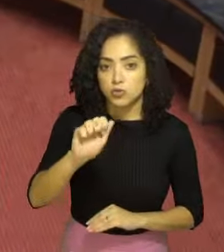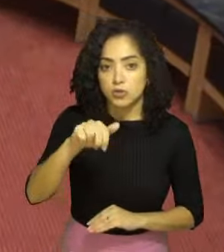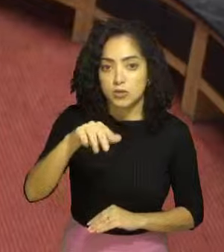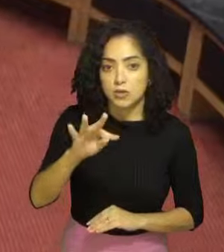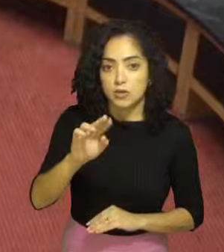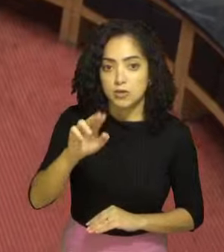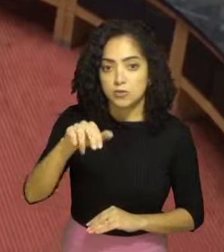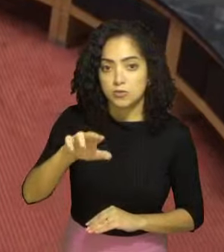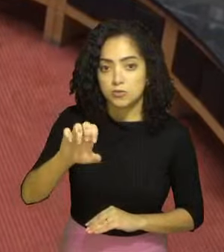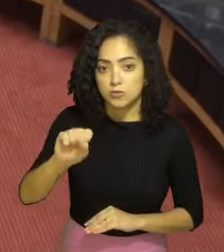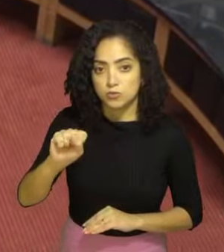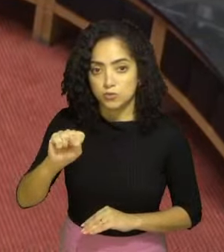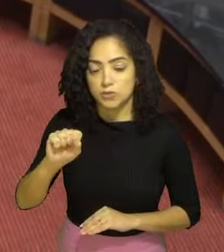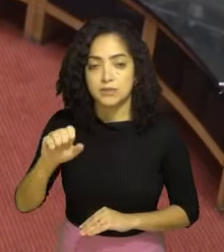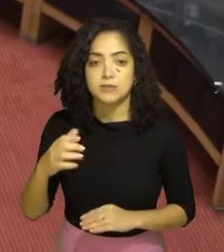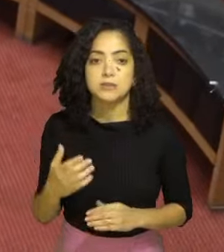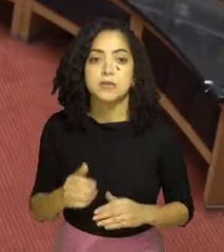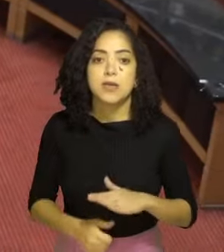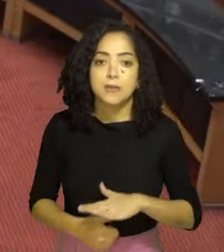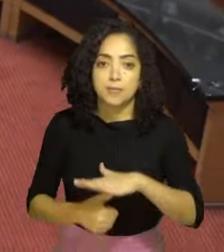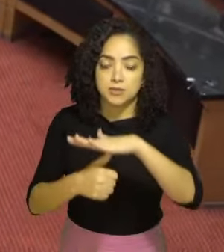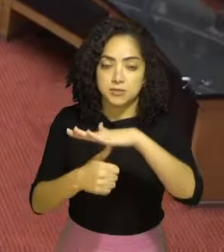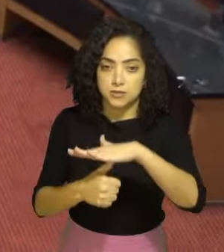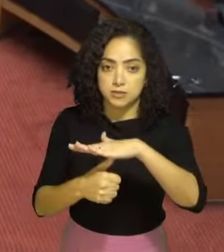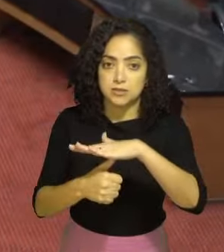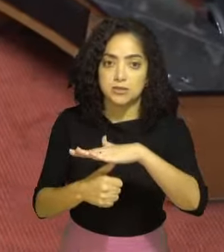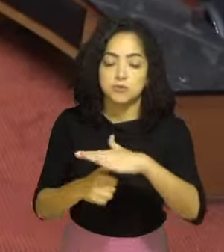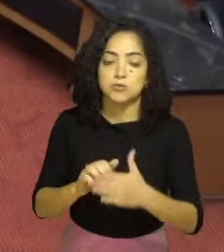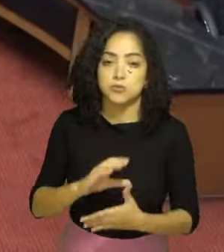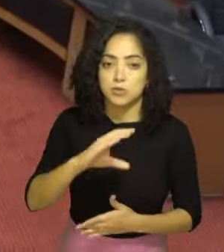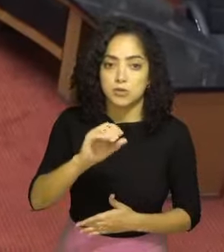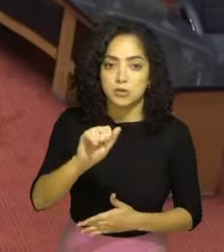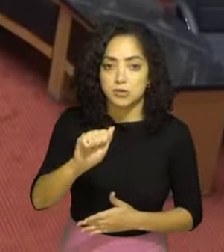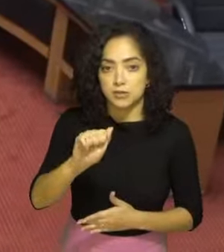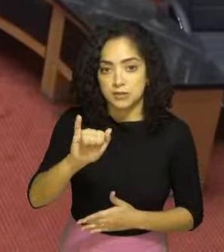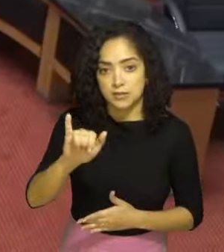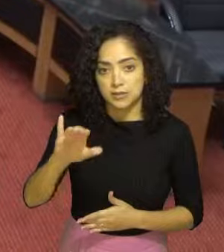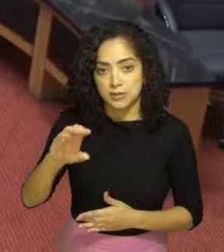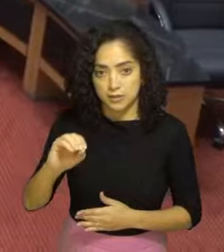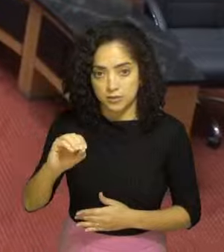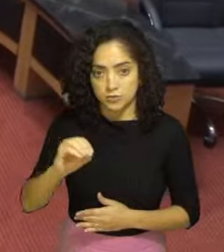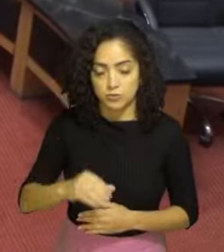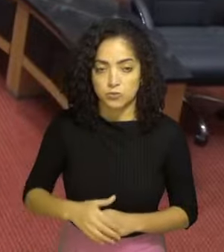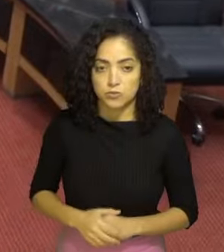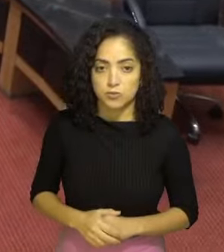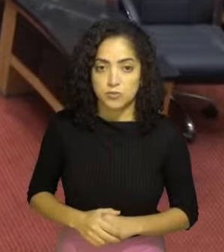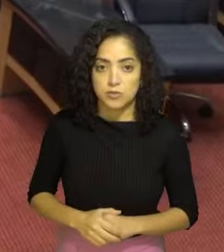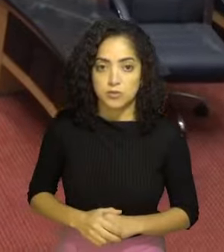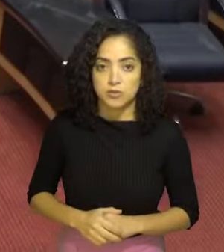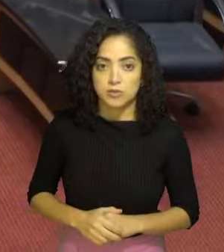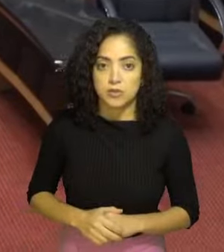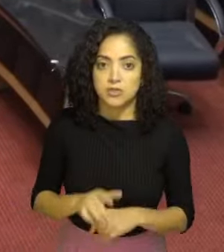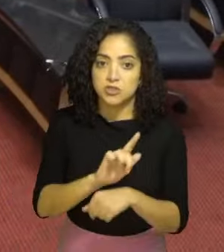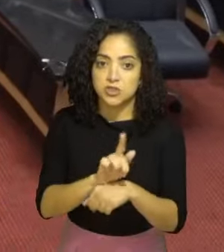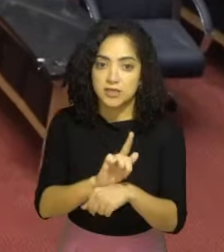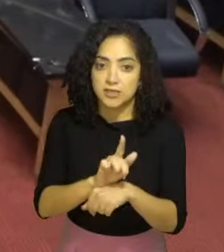representando o reitor da Uniplac, professor doutor Caio do Amarante, gerente de pesquisa